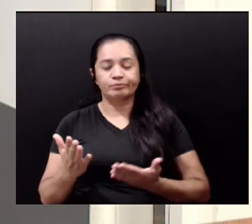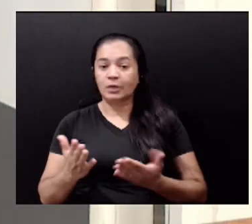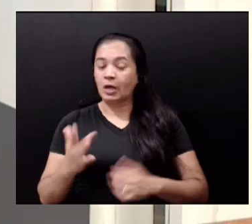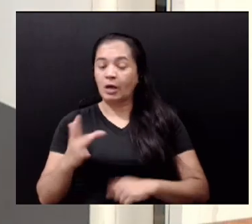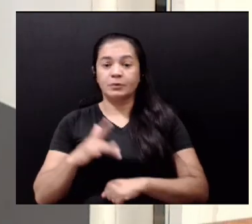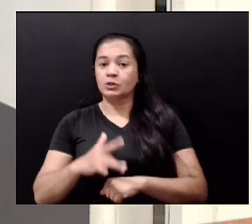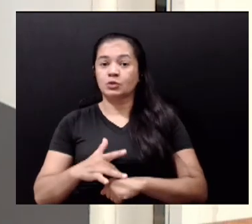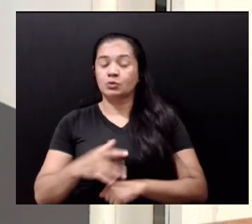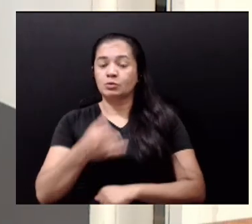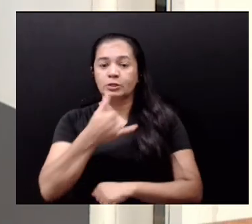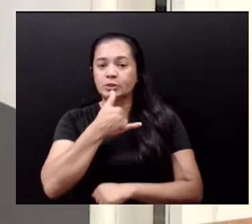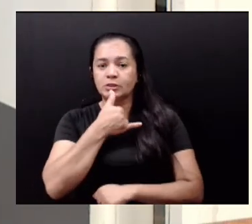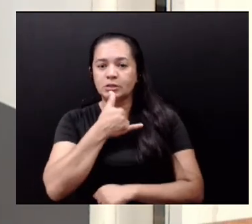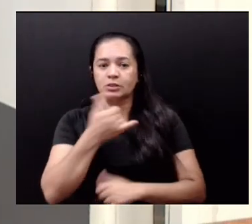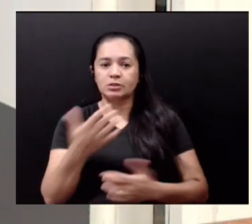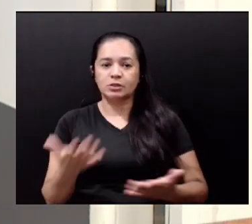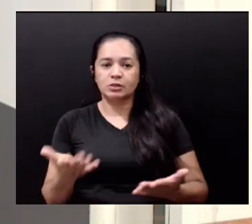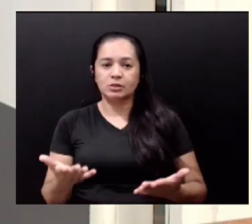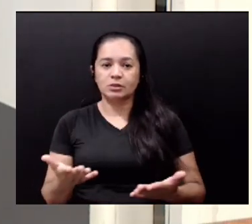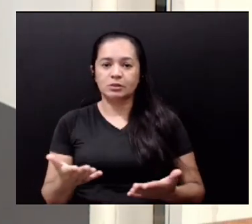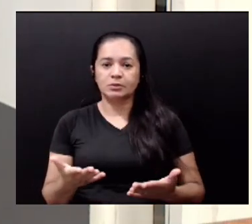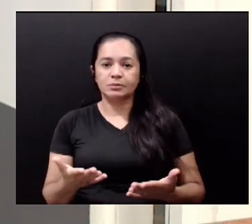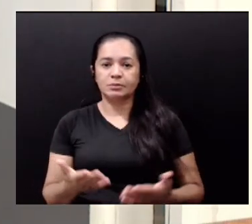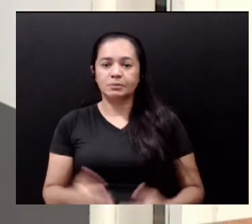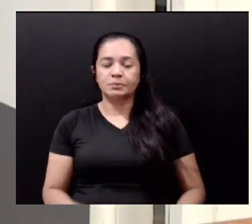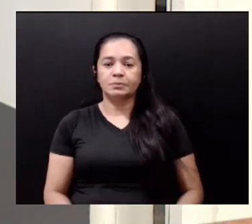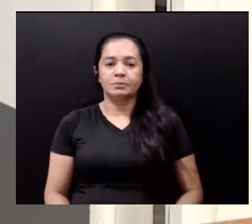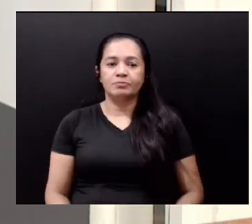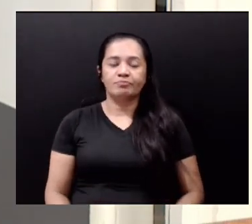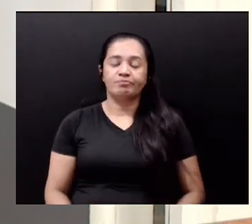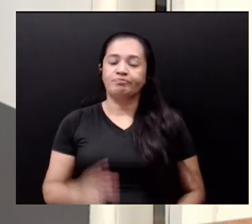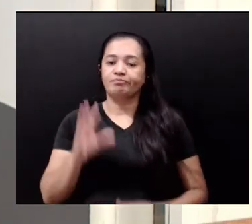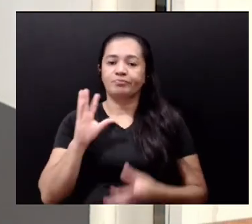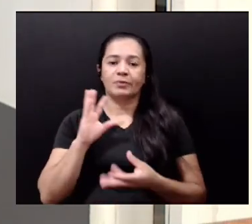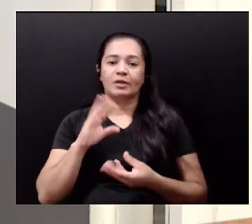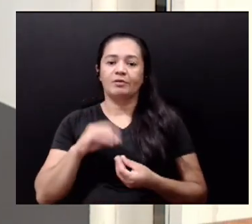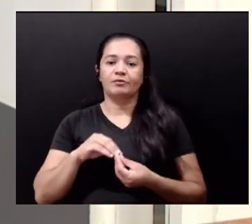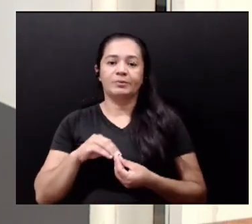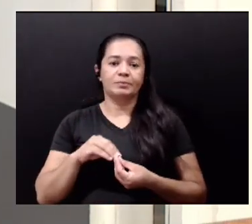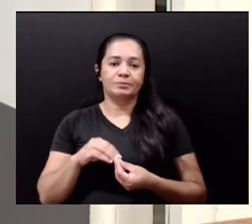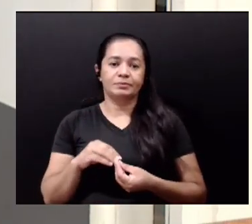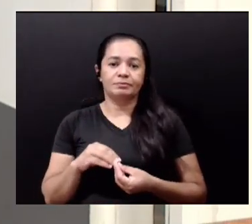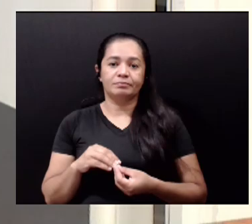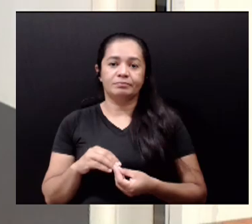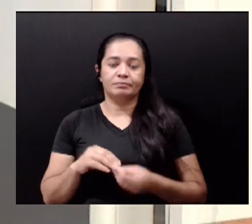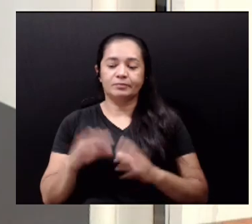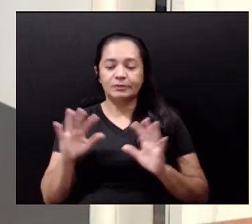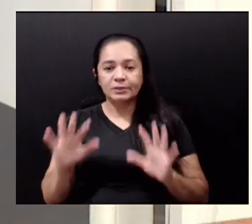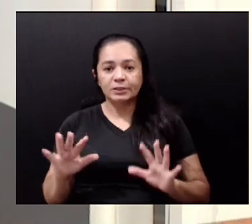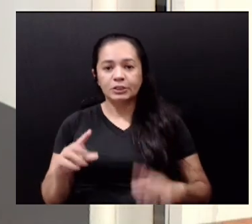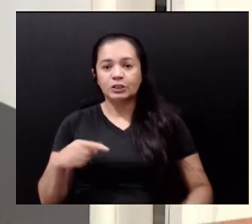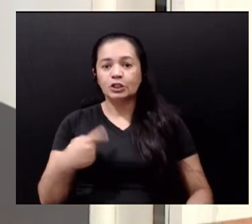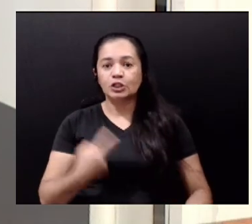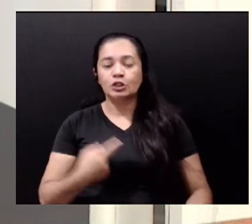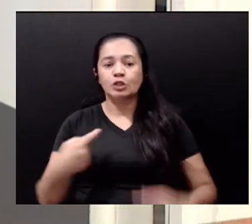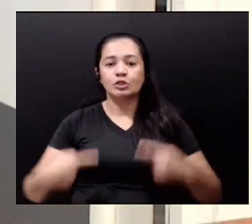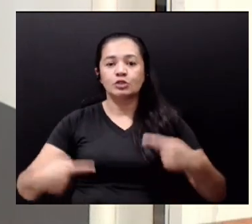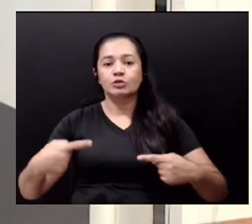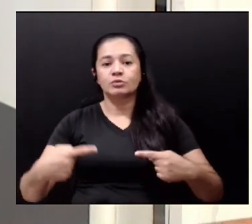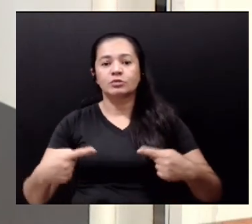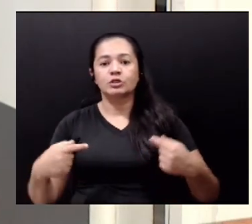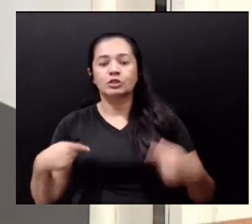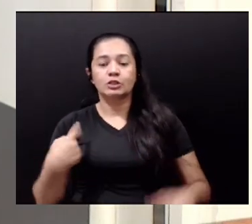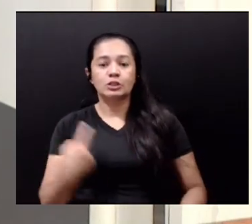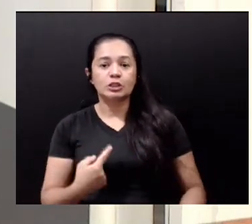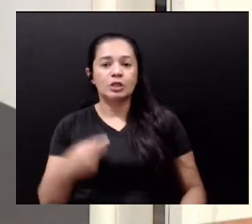né. E, enfim, essas questões estão aí para a gente discutir, e quando a gente tenta